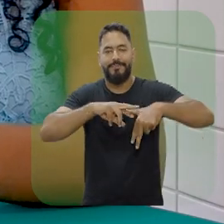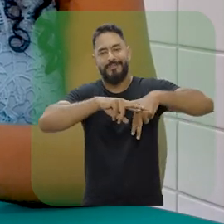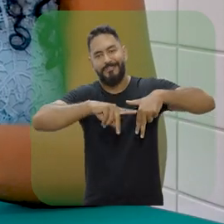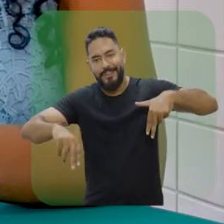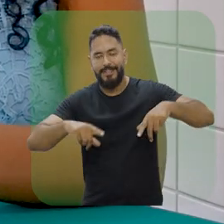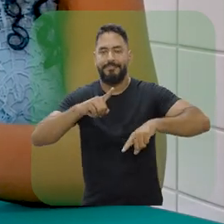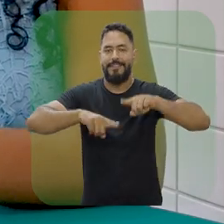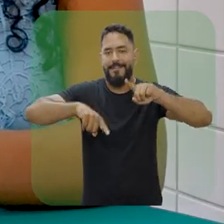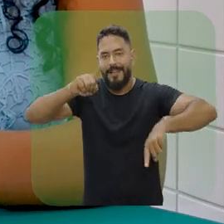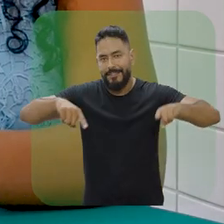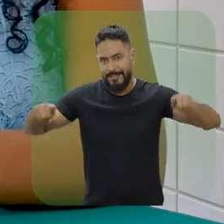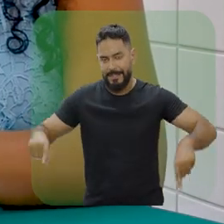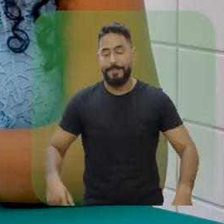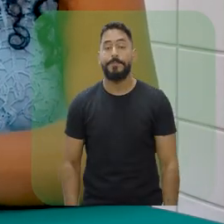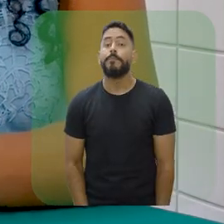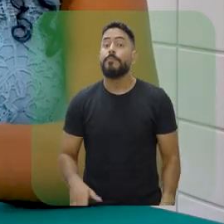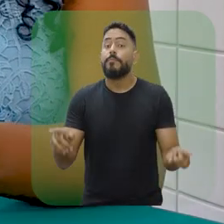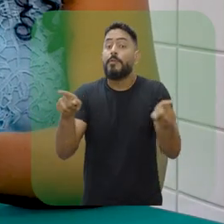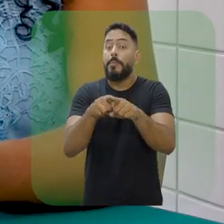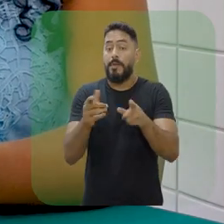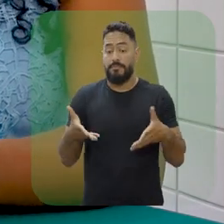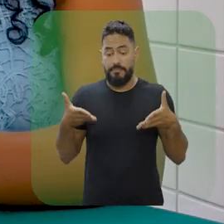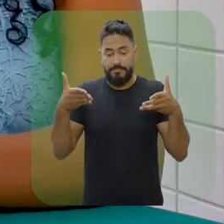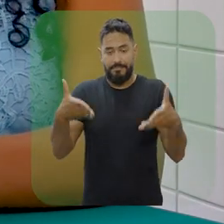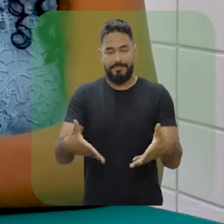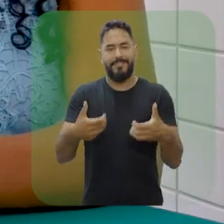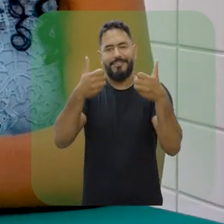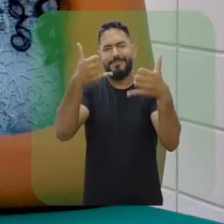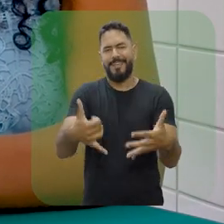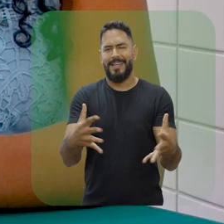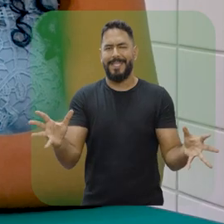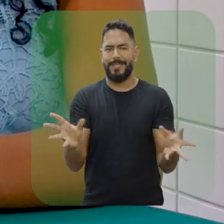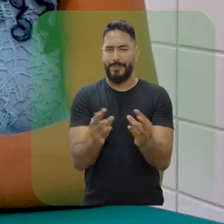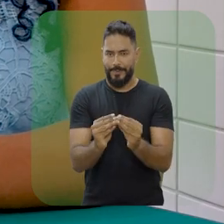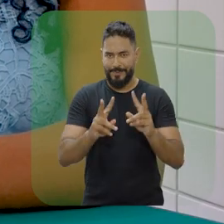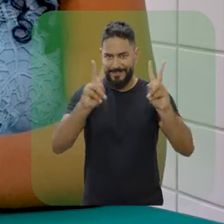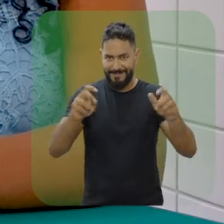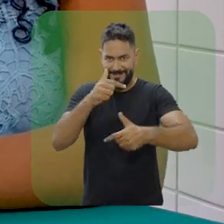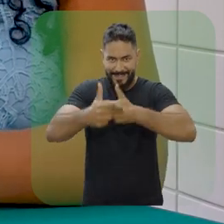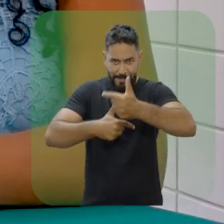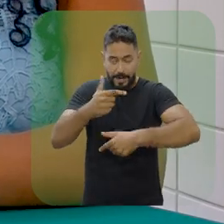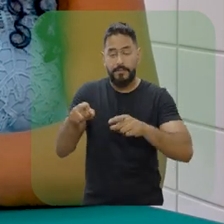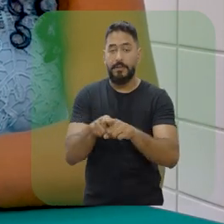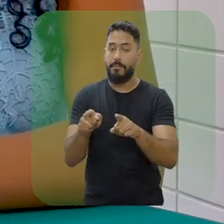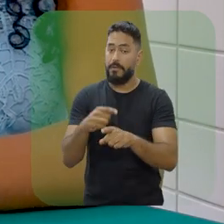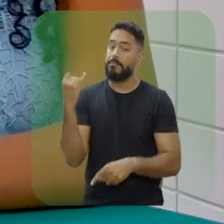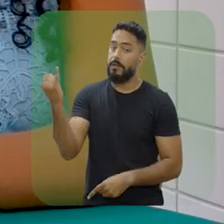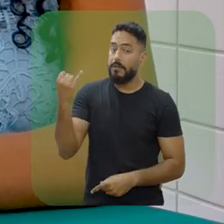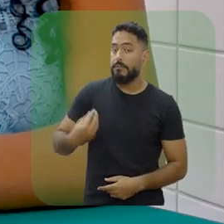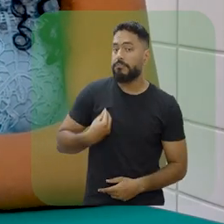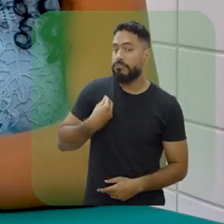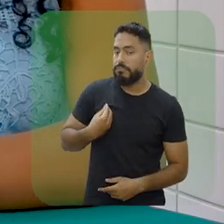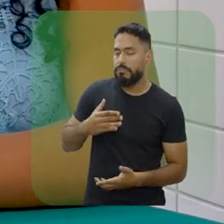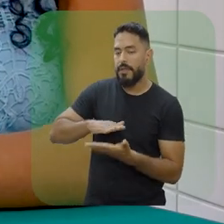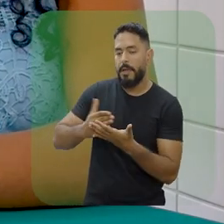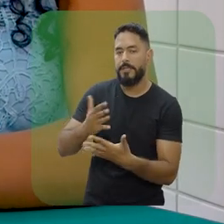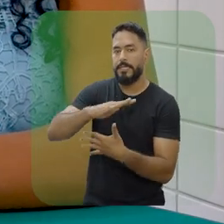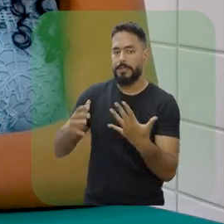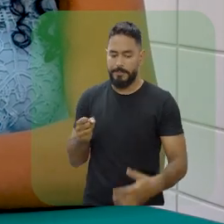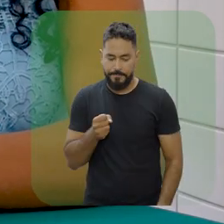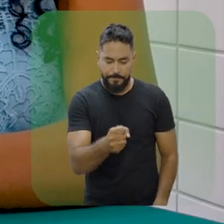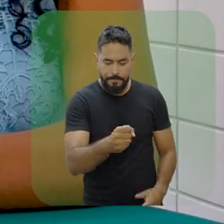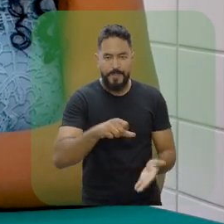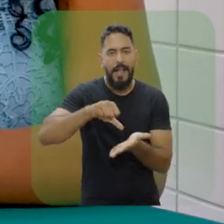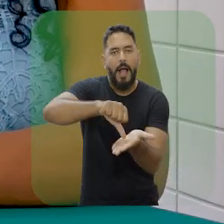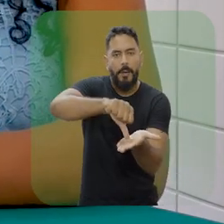NAC e o NEGED. Estou aqui hoje para falar um pouco sobre o nosso trabalho e a importância da presença do intérprete de Libras